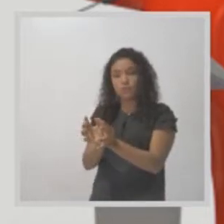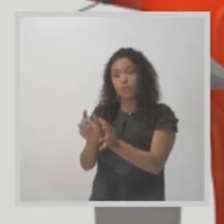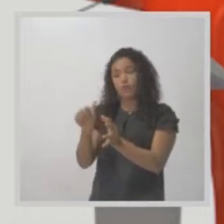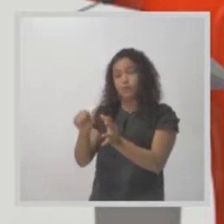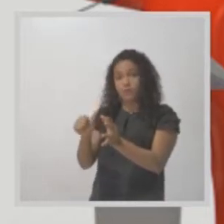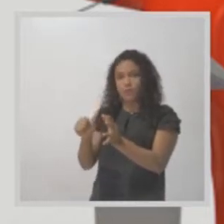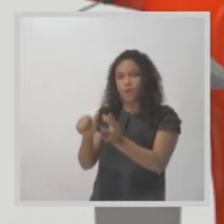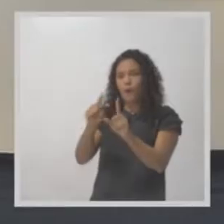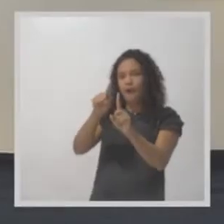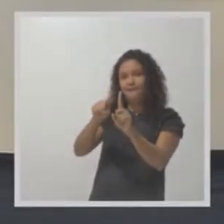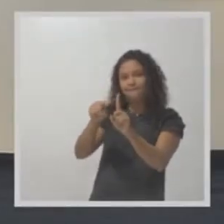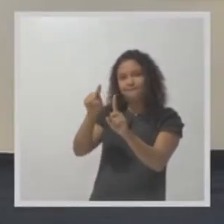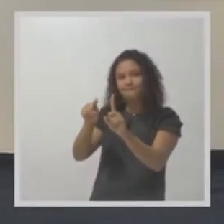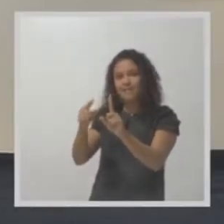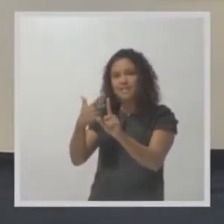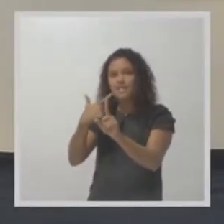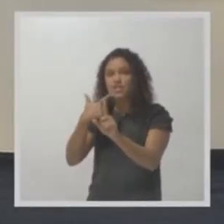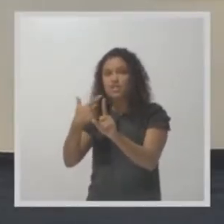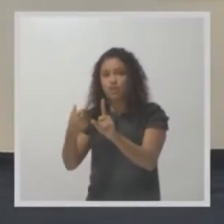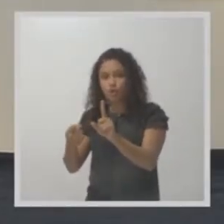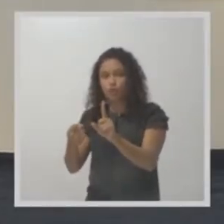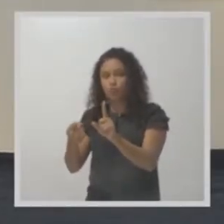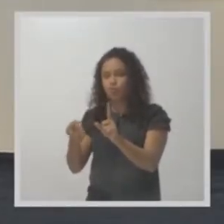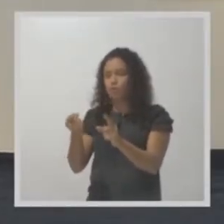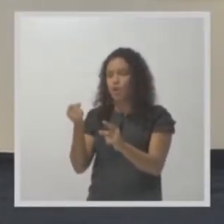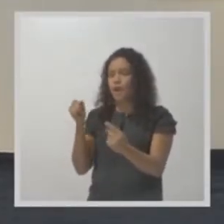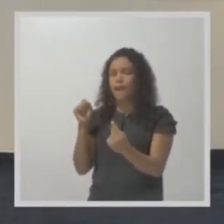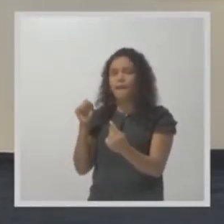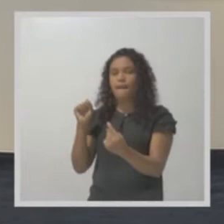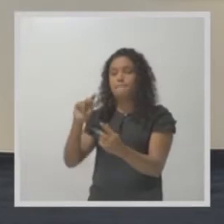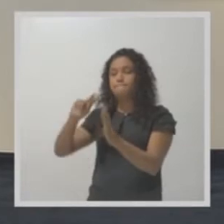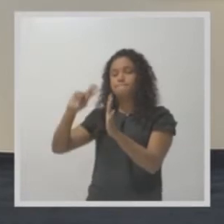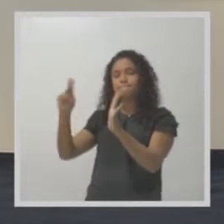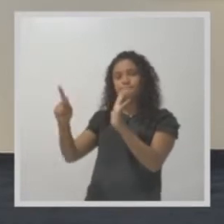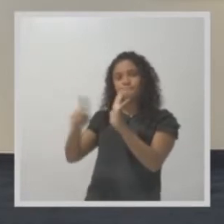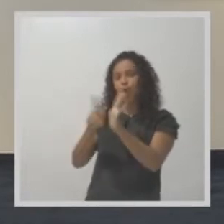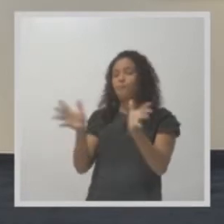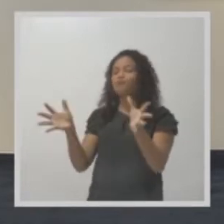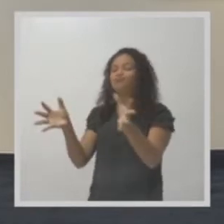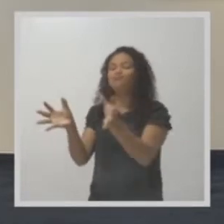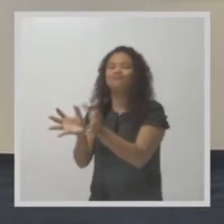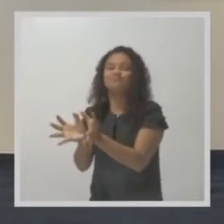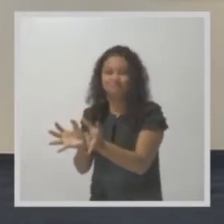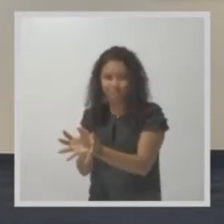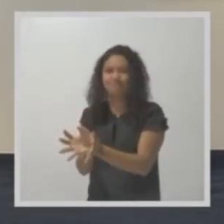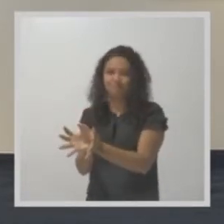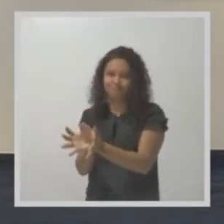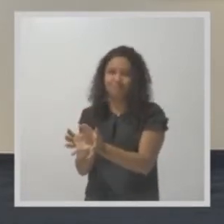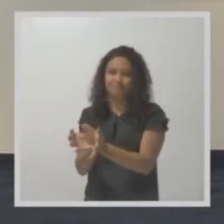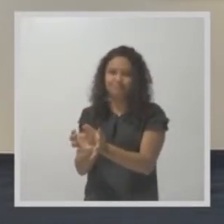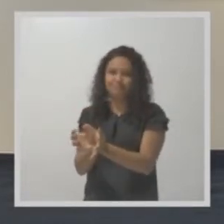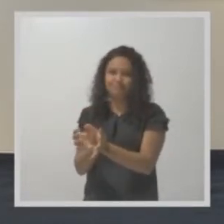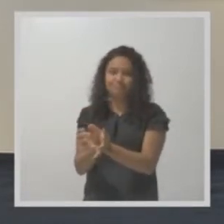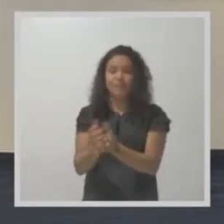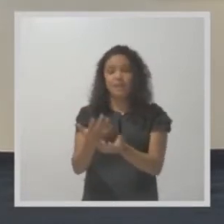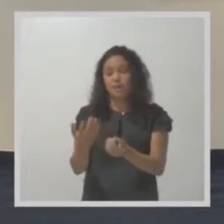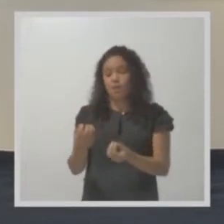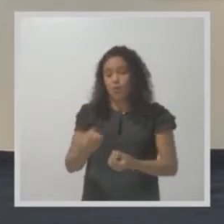essa variedade linguística, esse meu meio social, também irá se expressar na minha